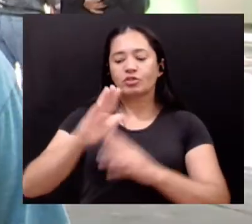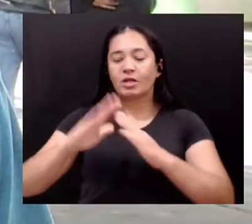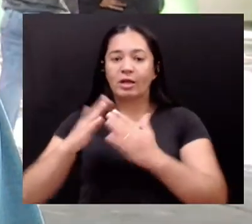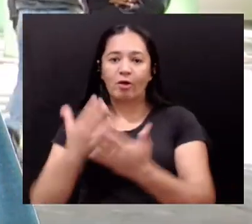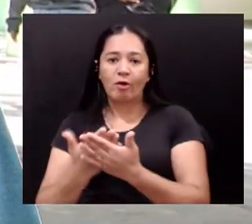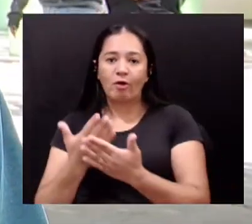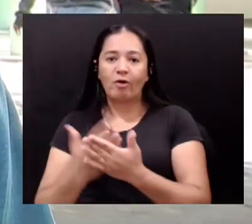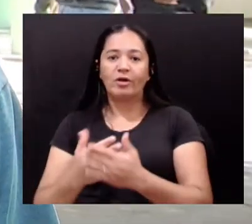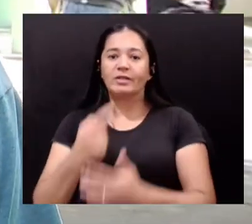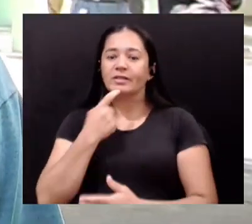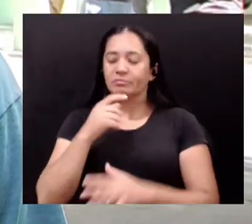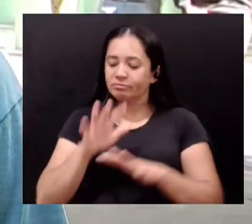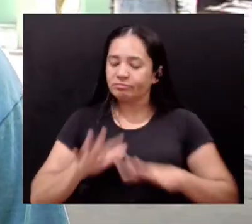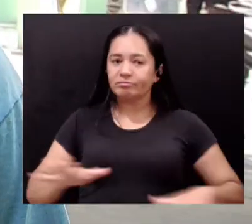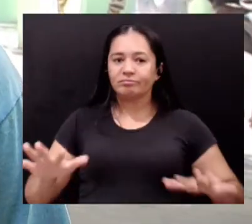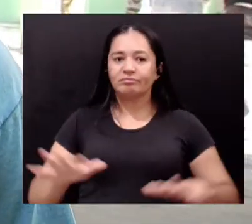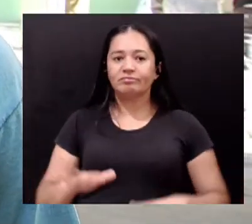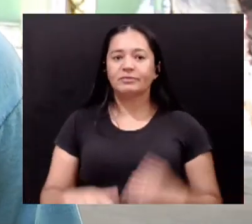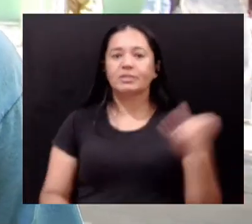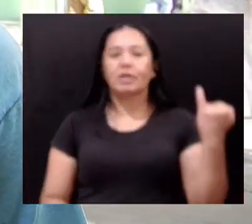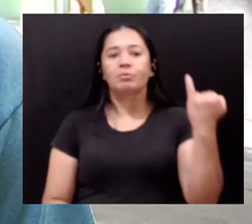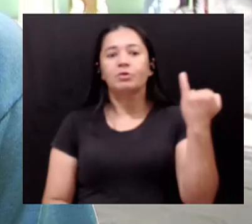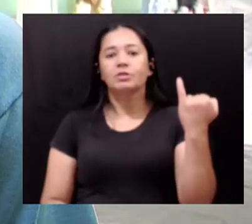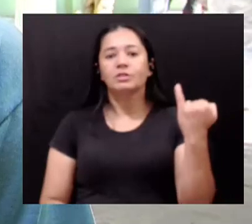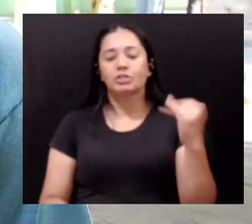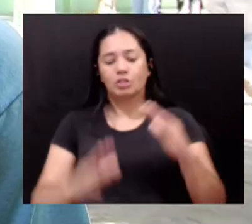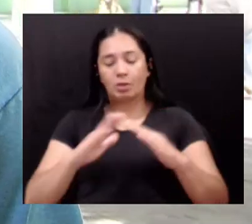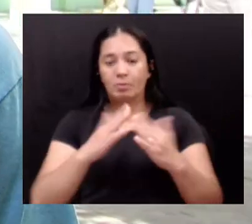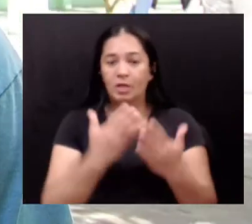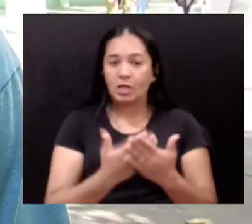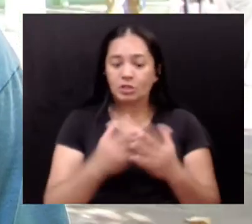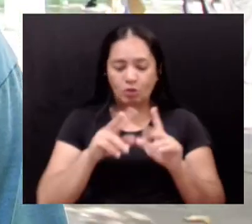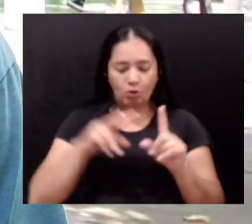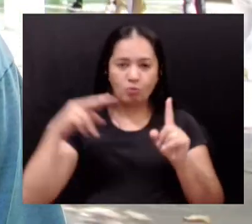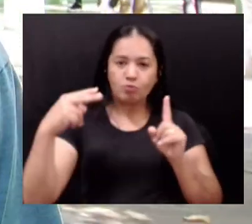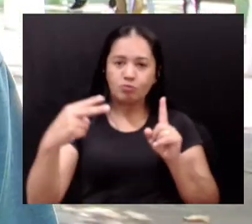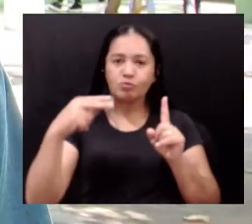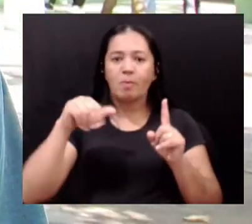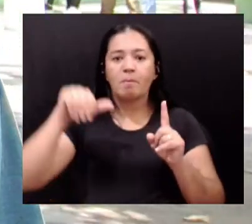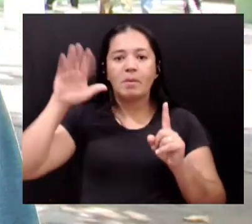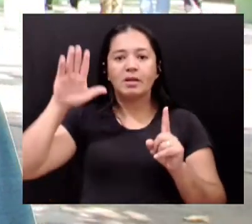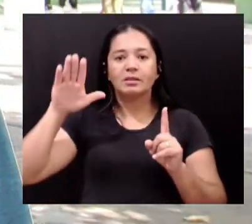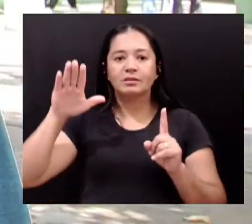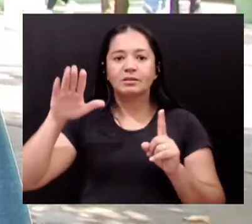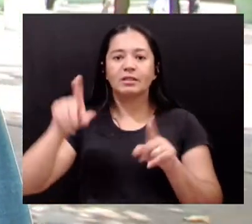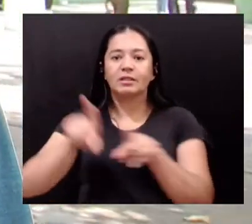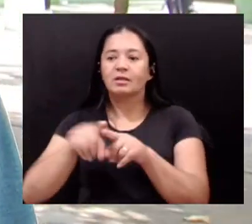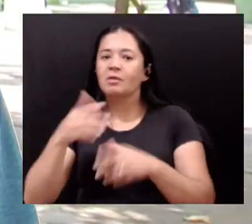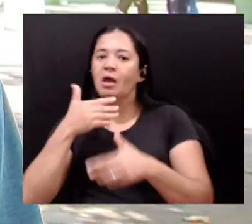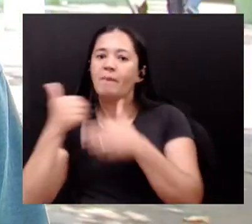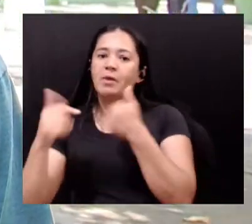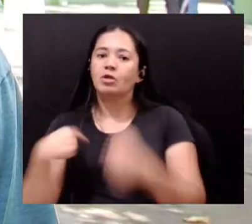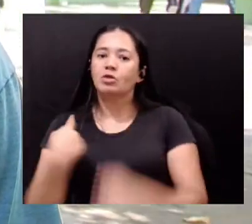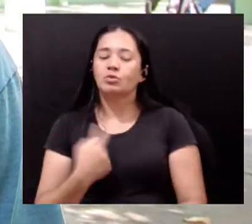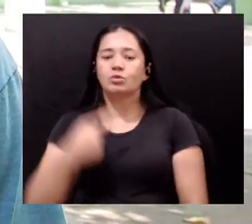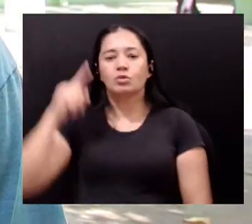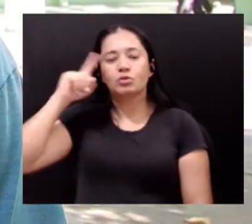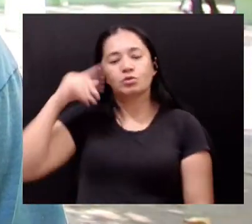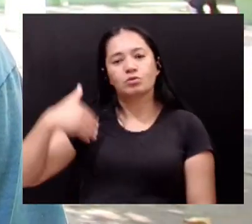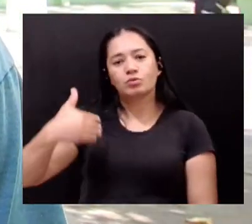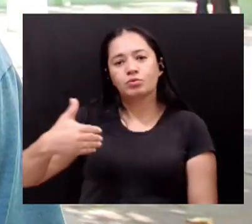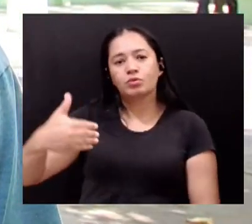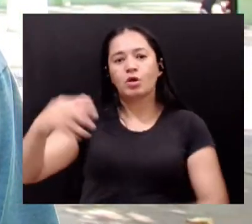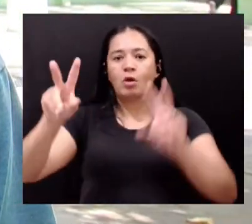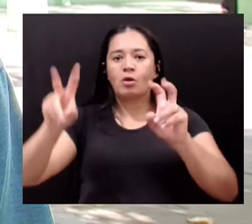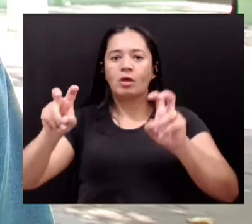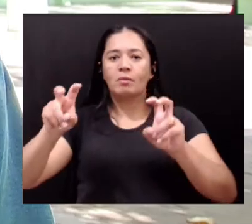mim é algo muito importante, tanto para a escola ganhar mais visibilidade, quanto para a melhora do nosso dia a dia, né? O tema é esporte e lazer e